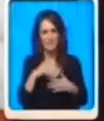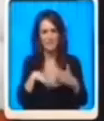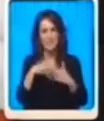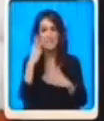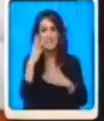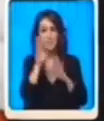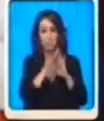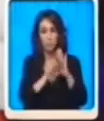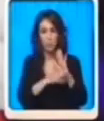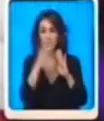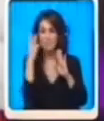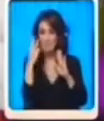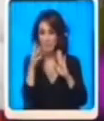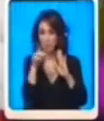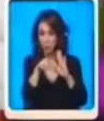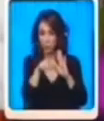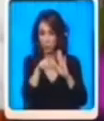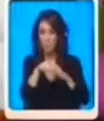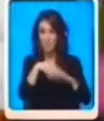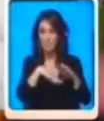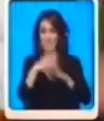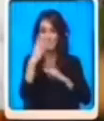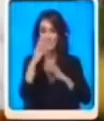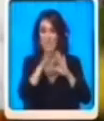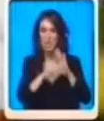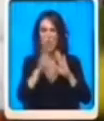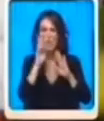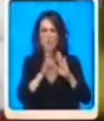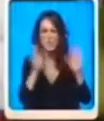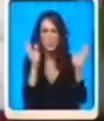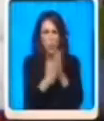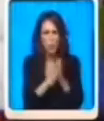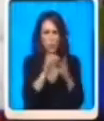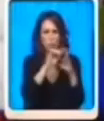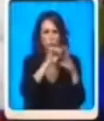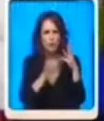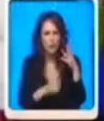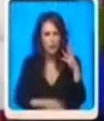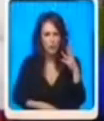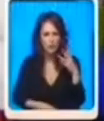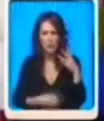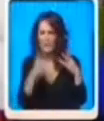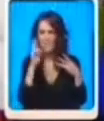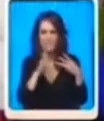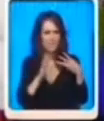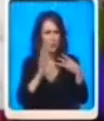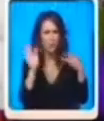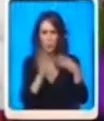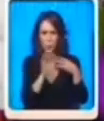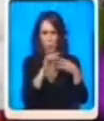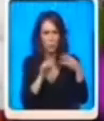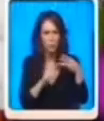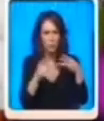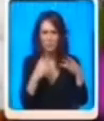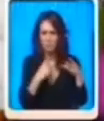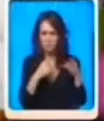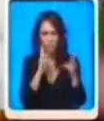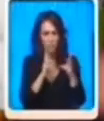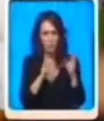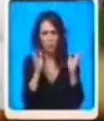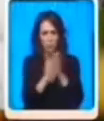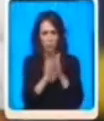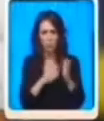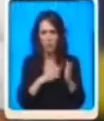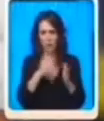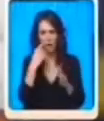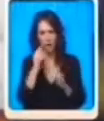programas. Não era? Era. Todos os três eu fazia. Até a Floribela? Até a Floribela fazia. Eu não via porque era no outro